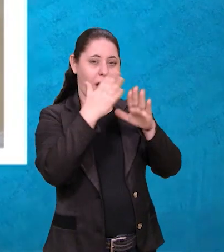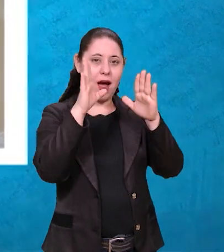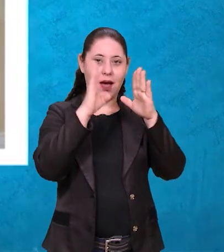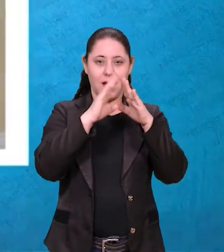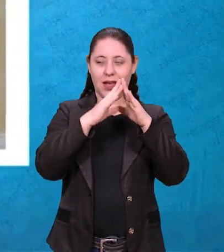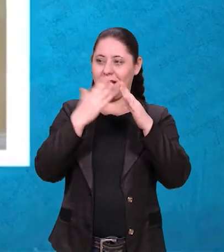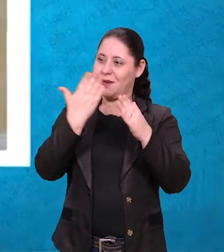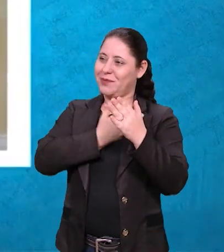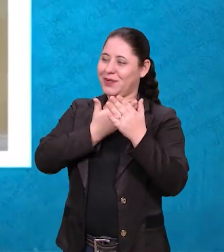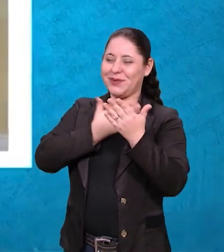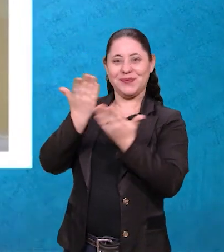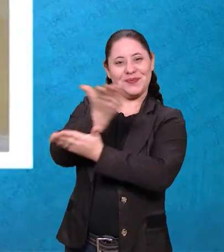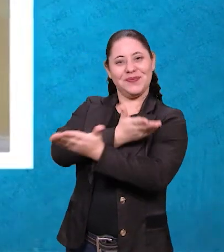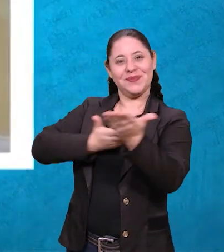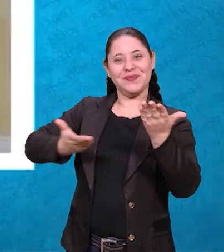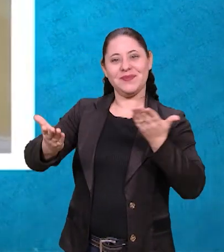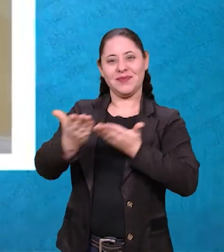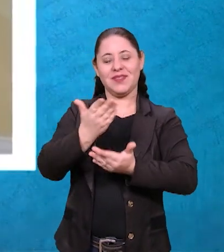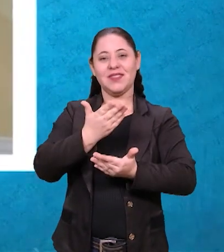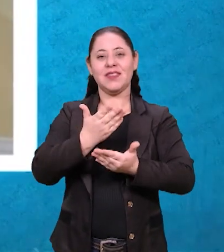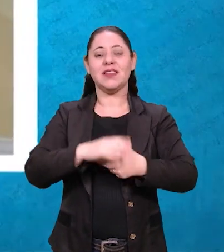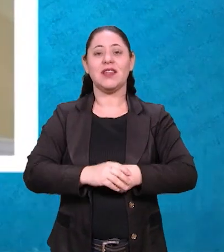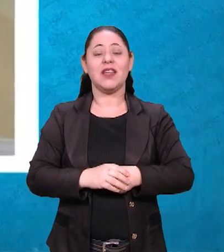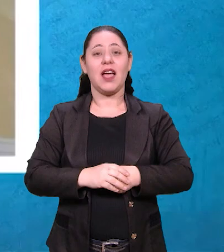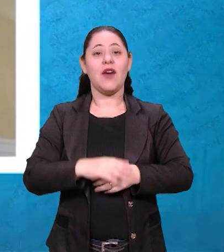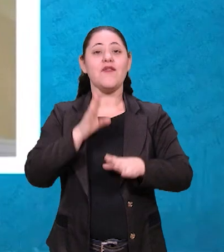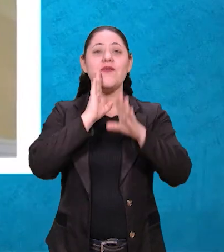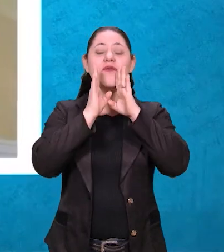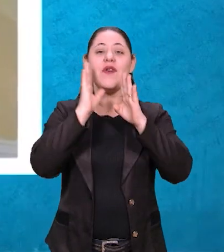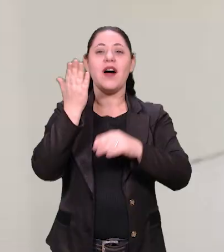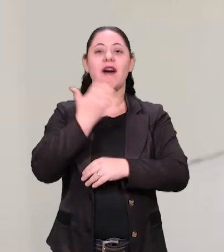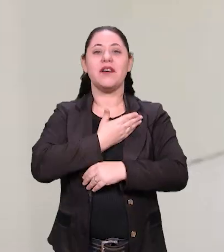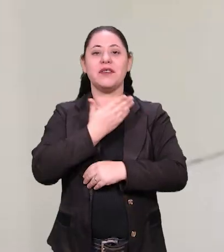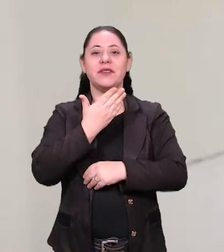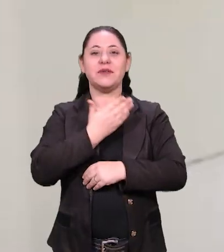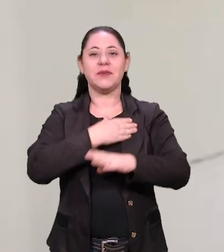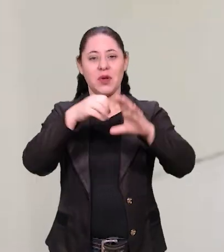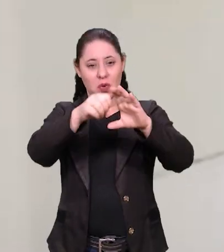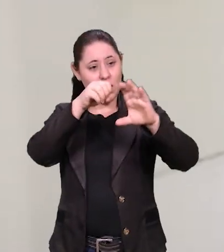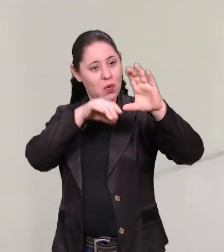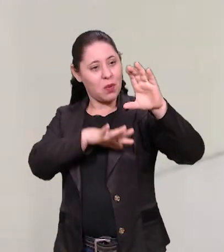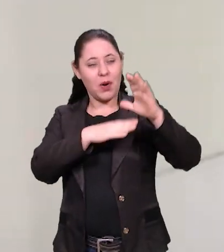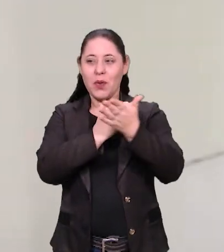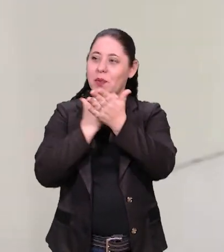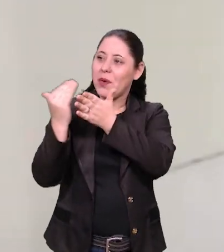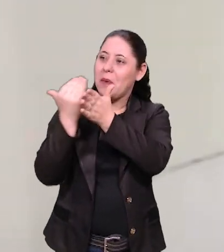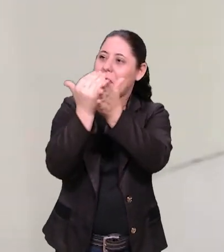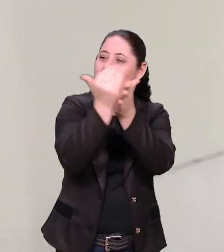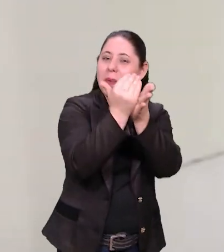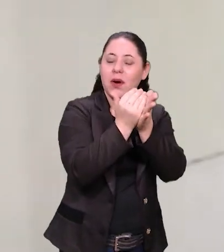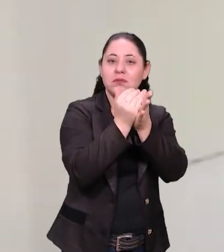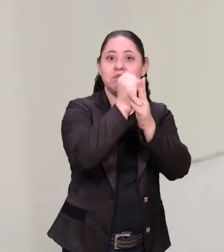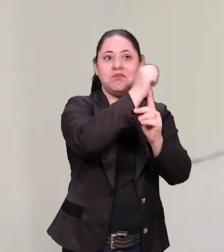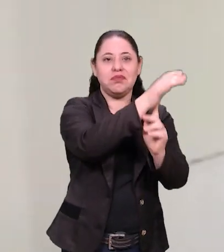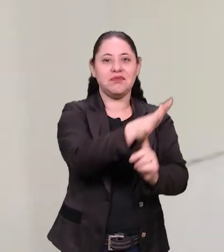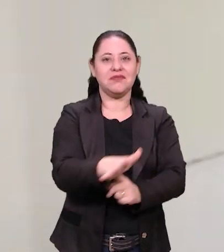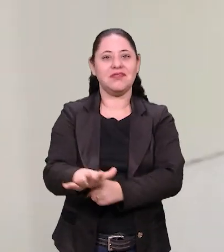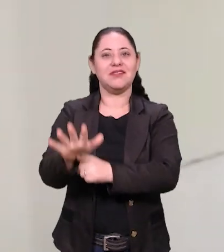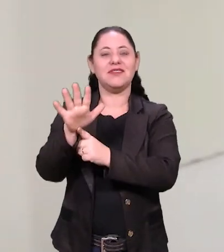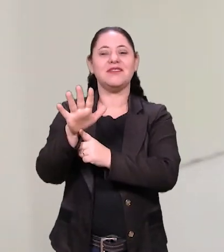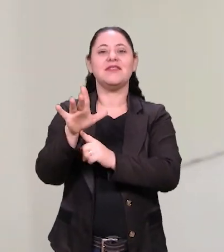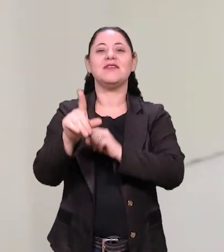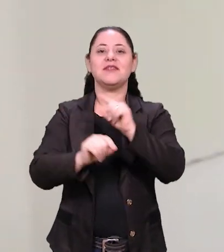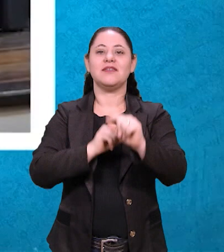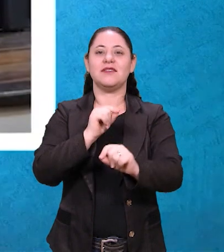E daí ela me adicionou no Face como amigo e compartilhou, né? E aí começou. E aí bombou, a gente parou, fomos parar no jornal,